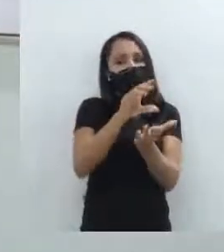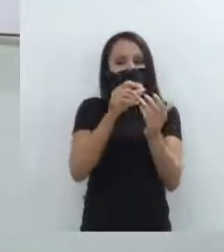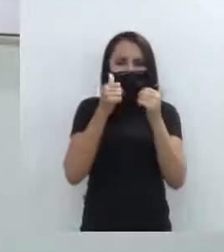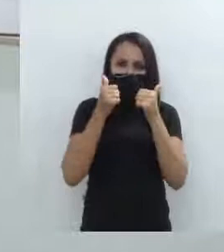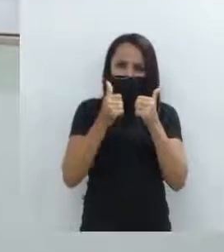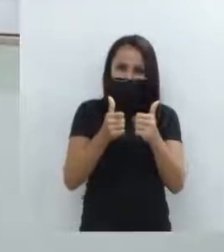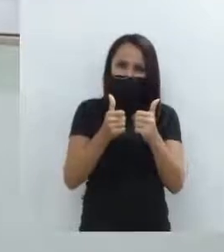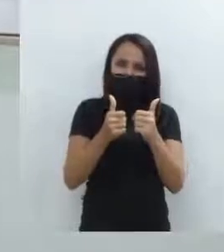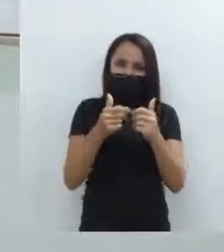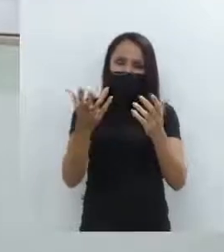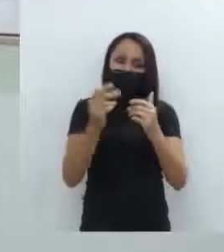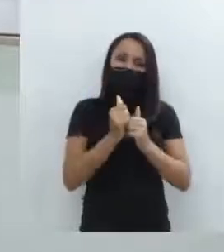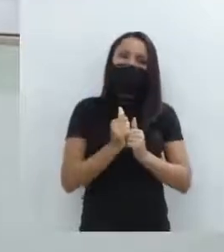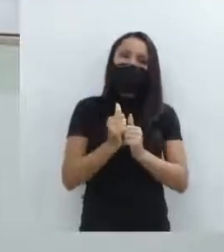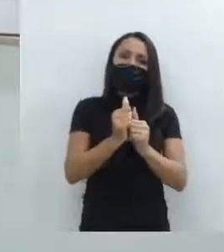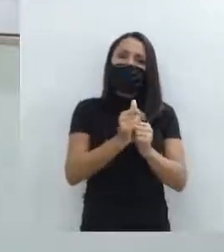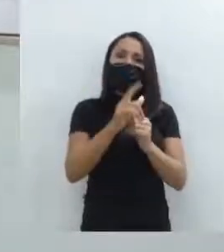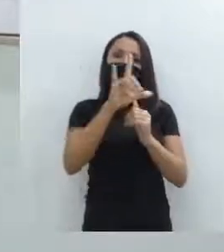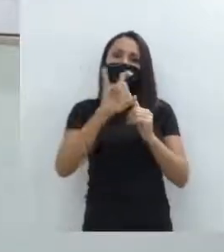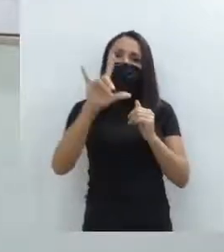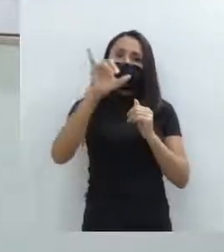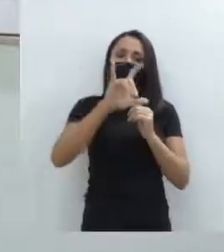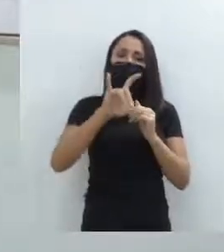Fechado? Segue lá o perfil no Instagram,